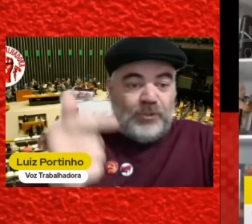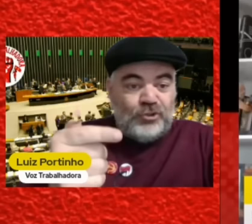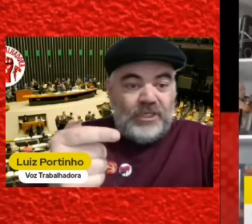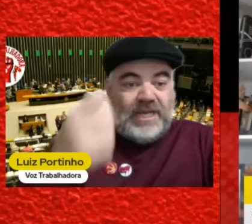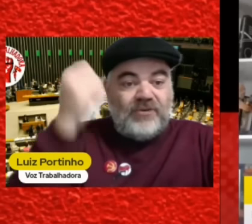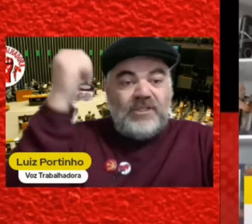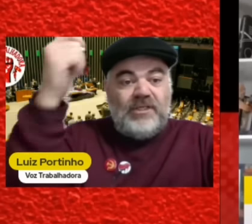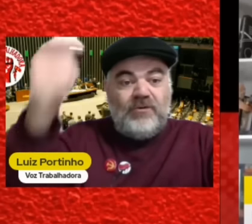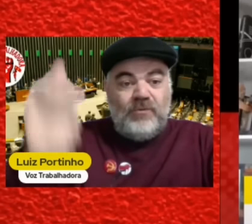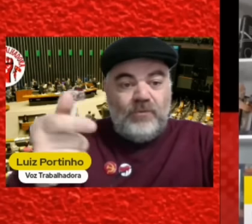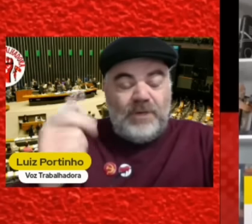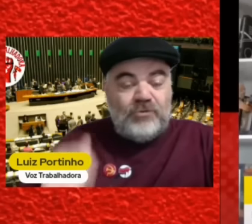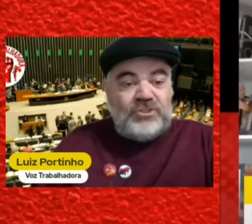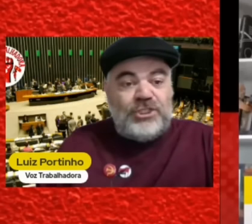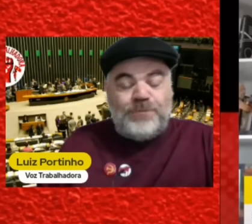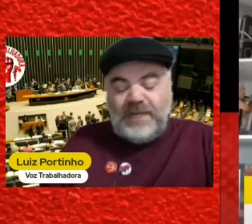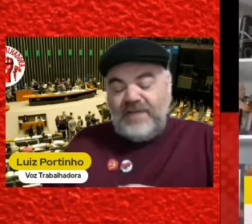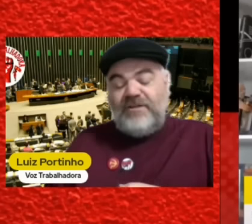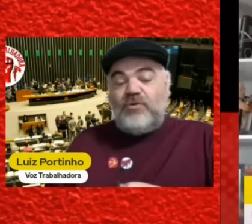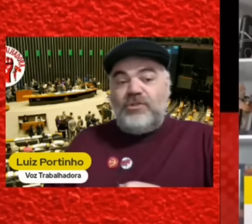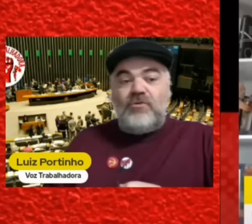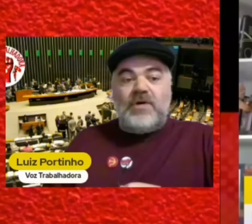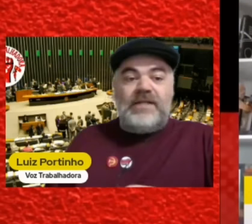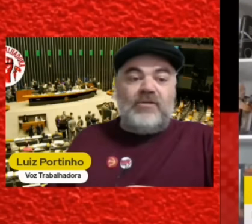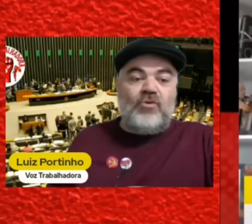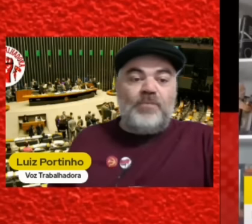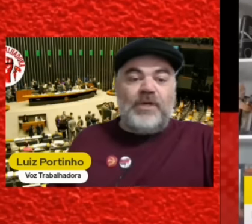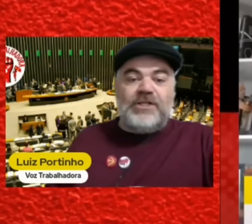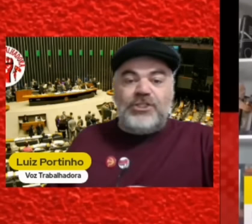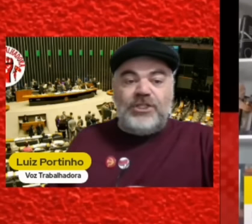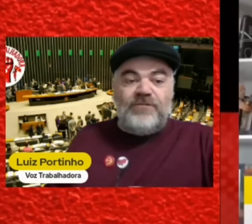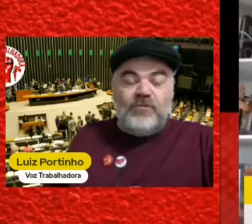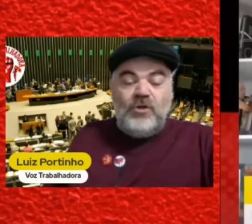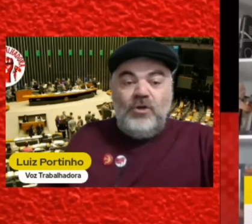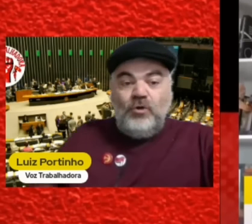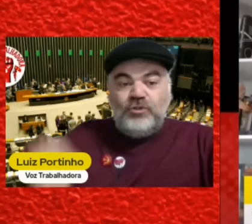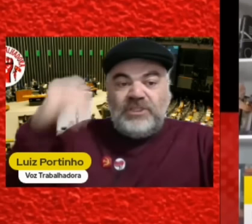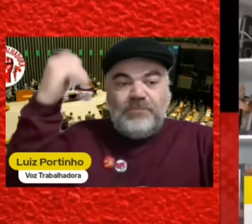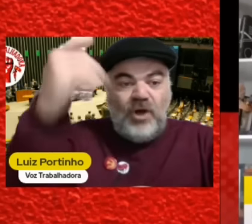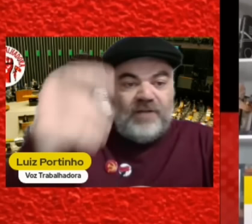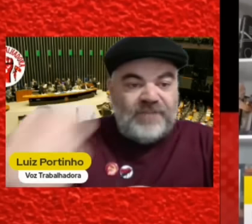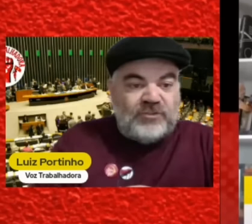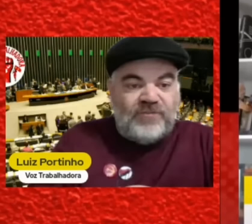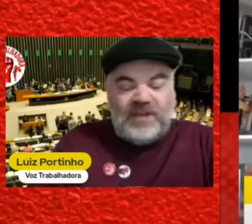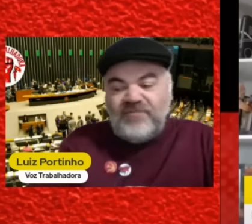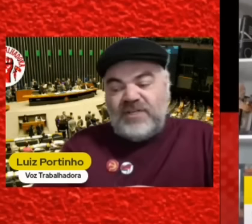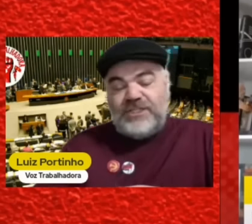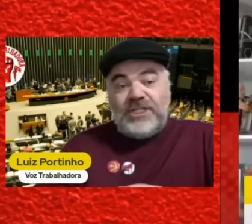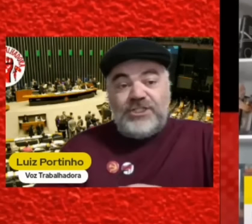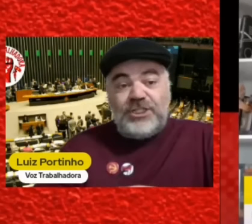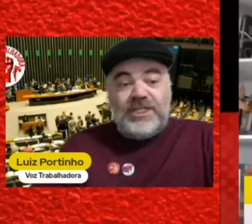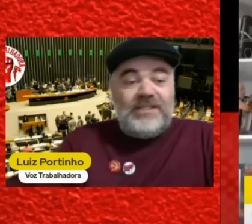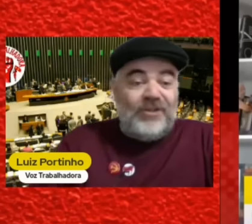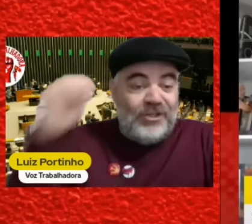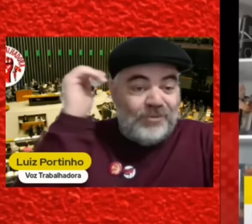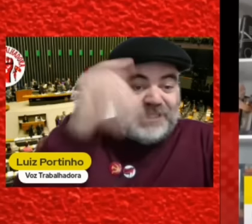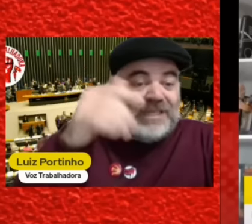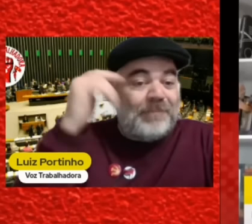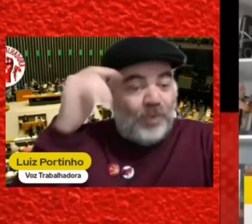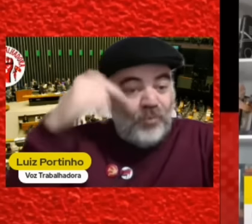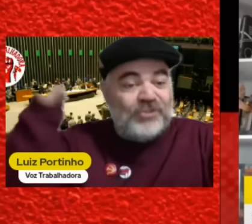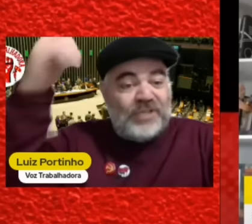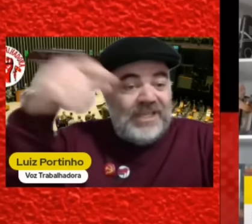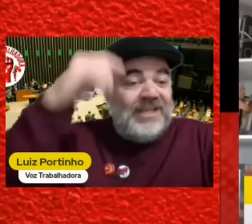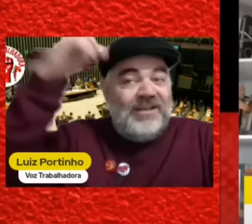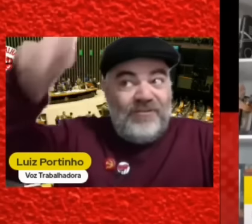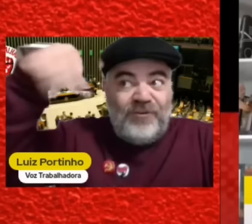Michelle Bolsonaro, que o Mauro Cid pagava a conta com o cartão corporativo, os imóveis do Flávio Rachadinha. Então, ele começou. É